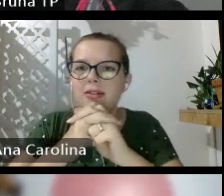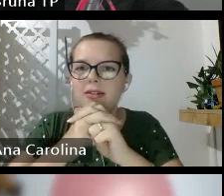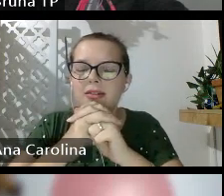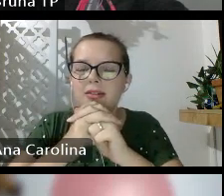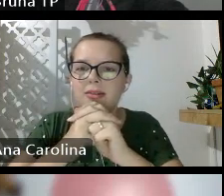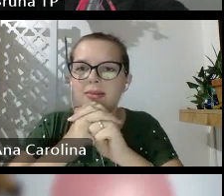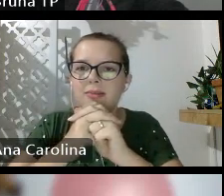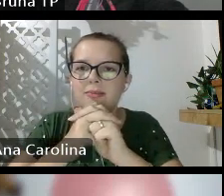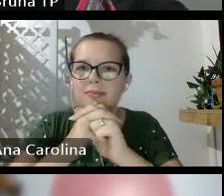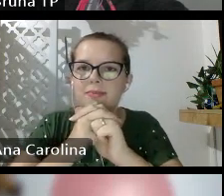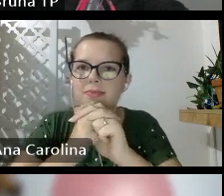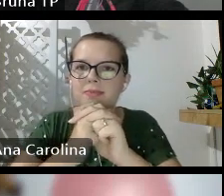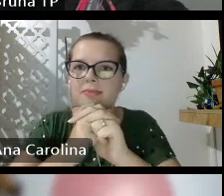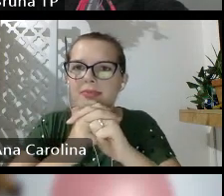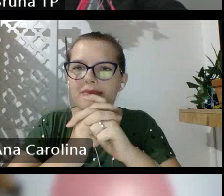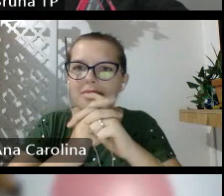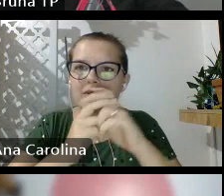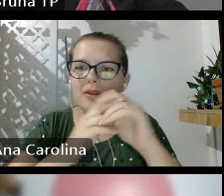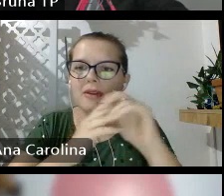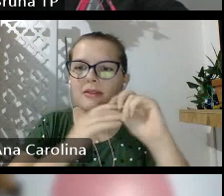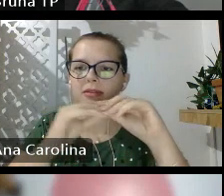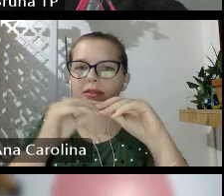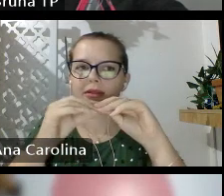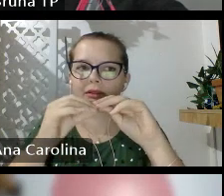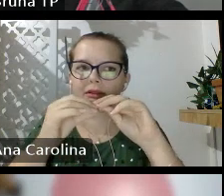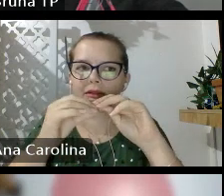estrutura, normas, e foi basicamente isso que a